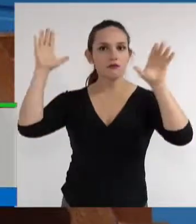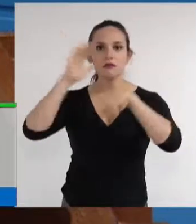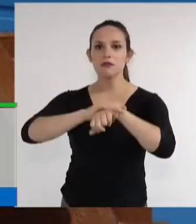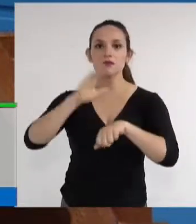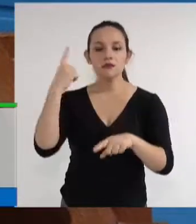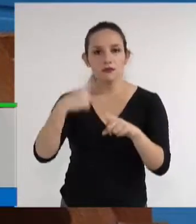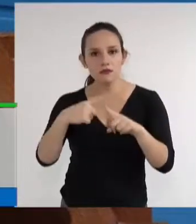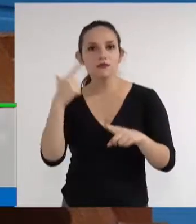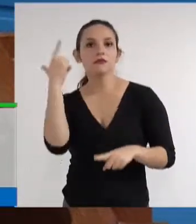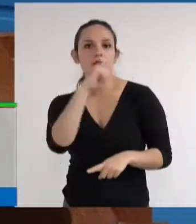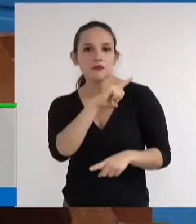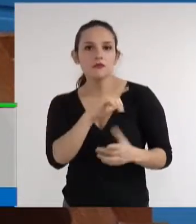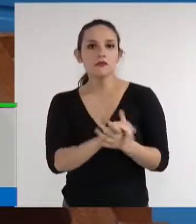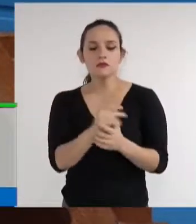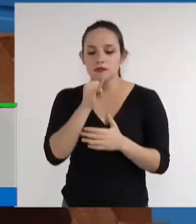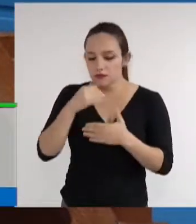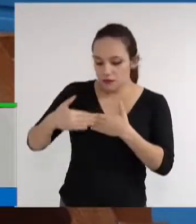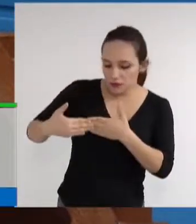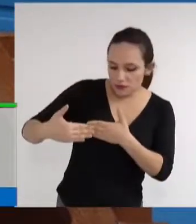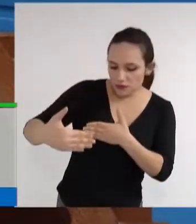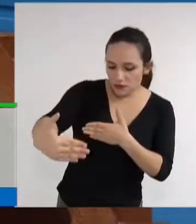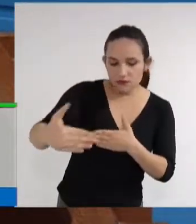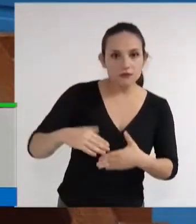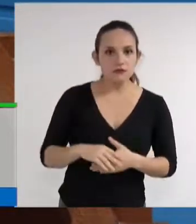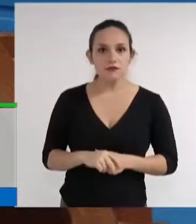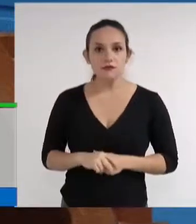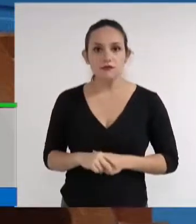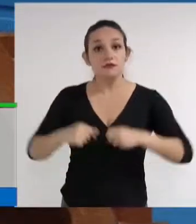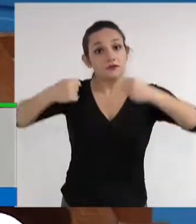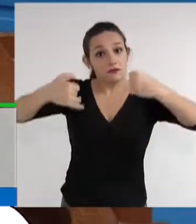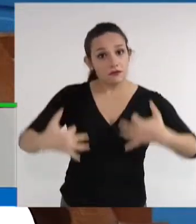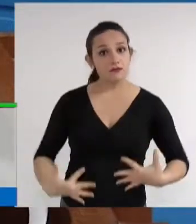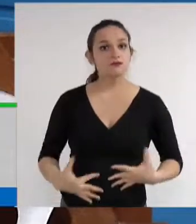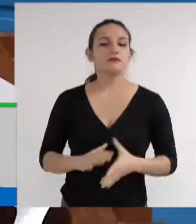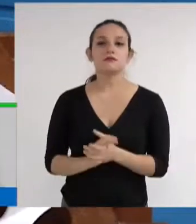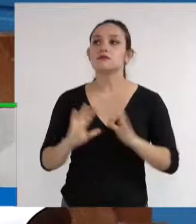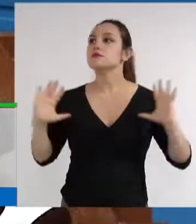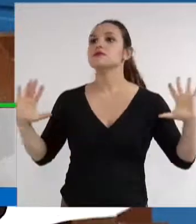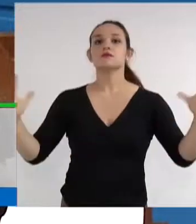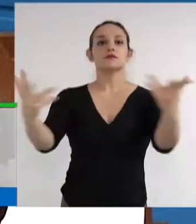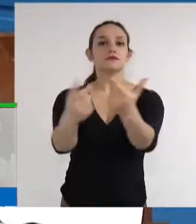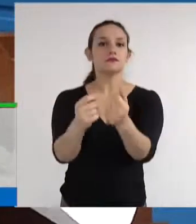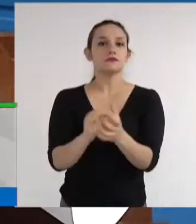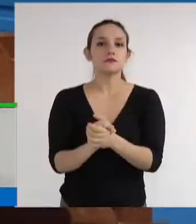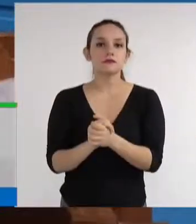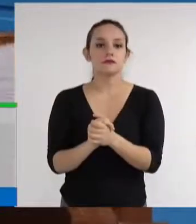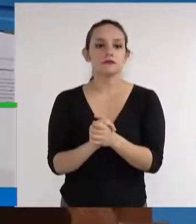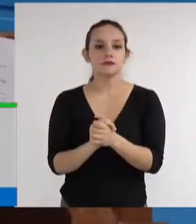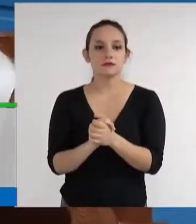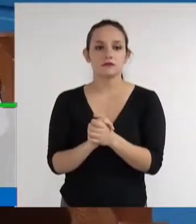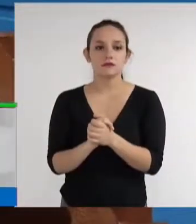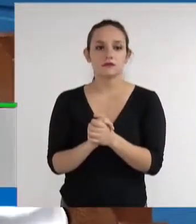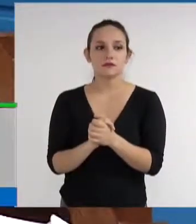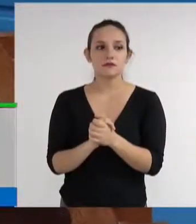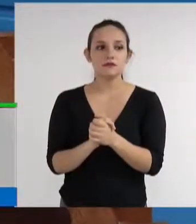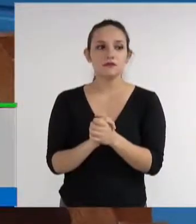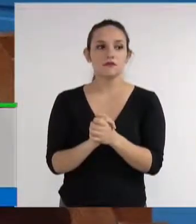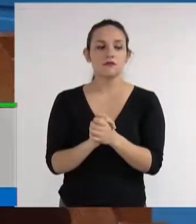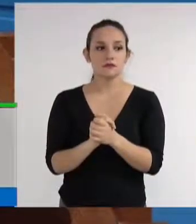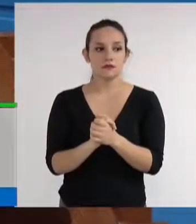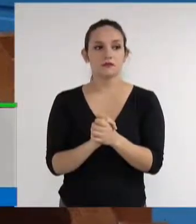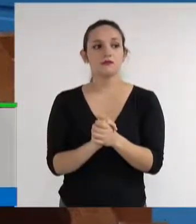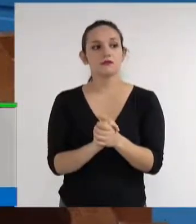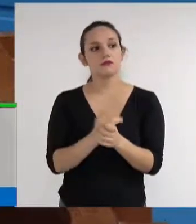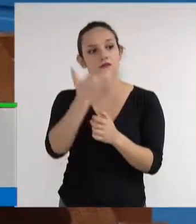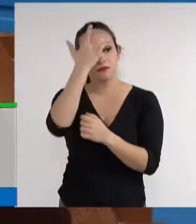nós conseguimos, a partir daí, explicar para toda a representação que estavam lá,